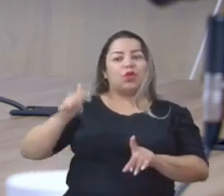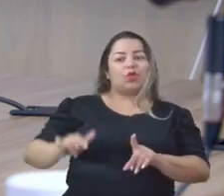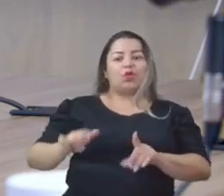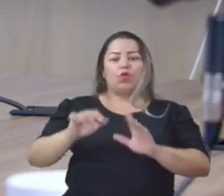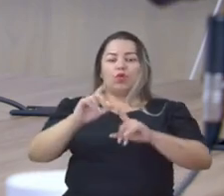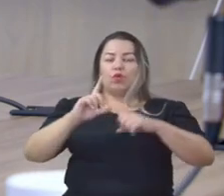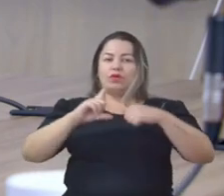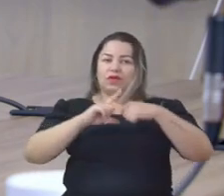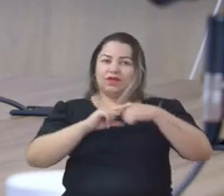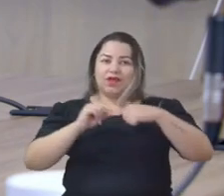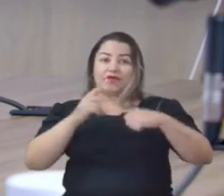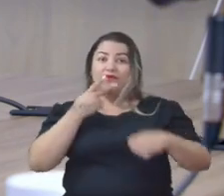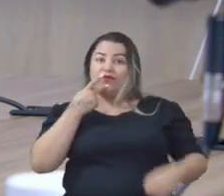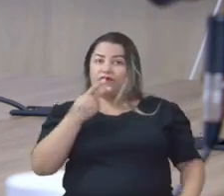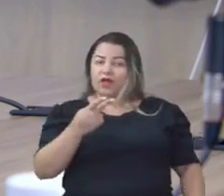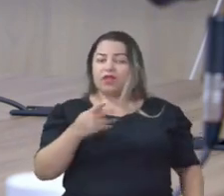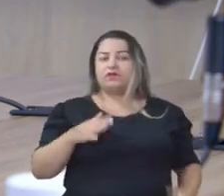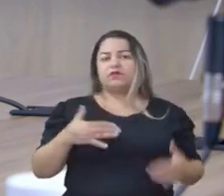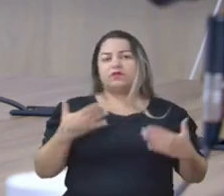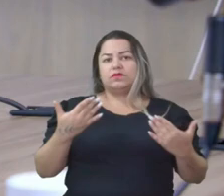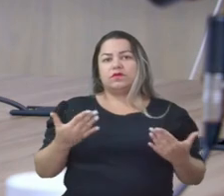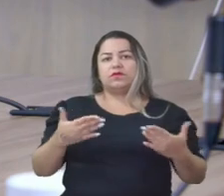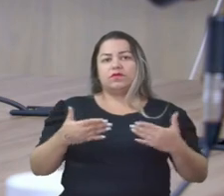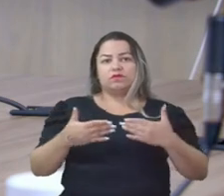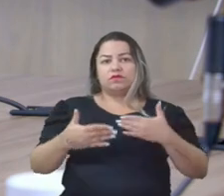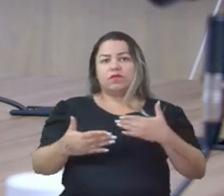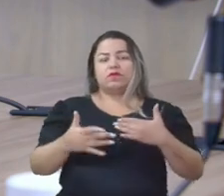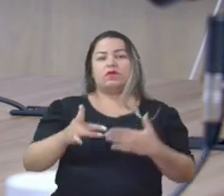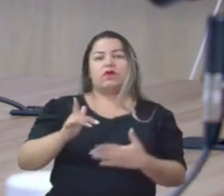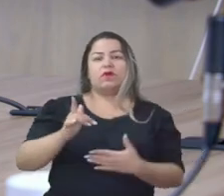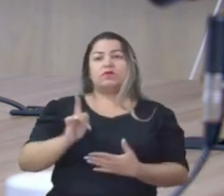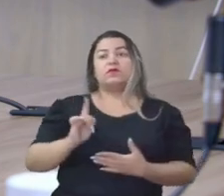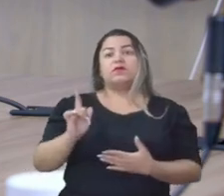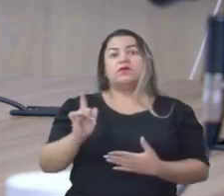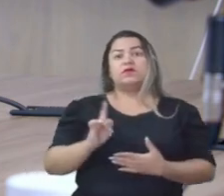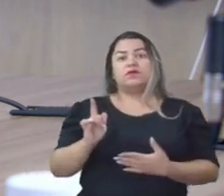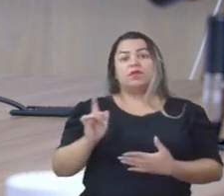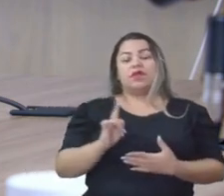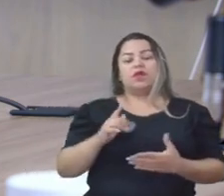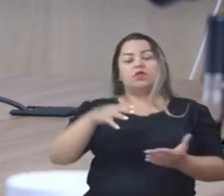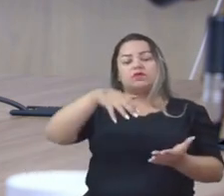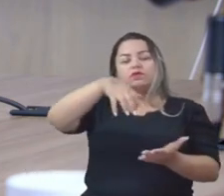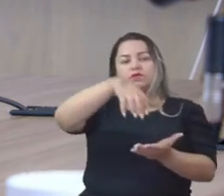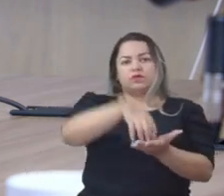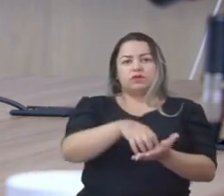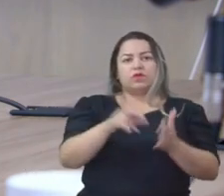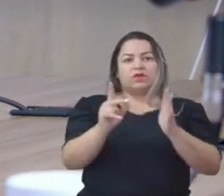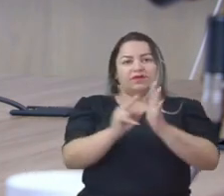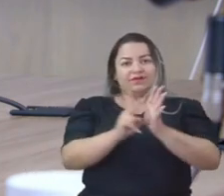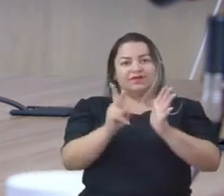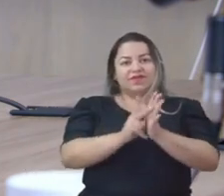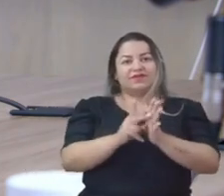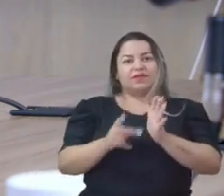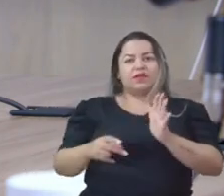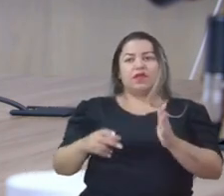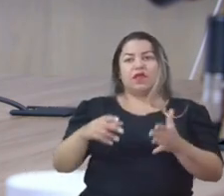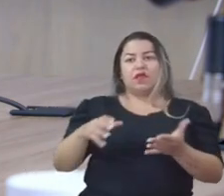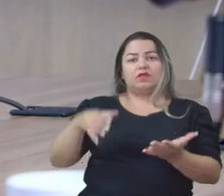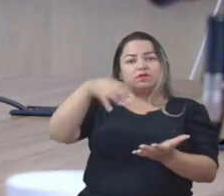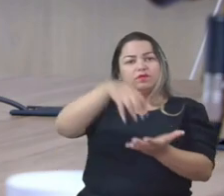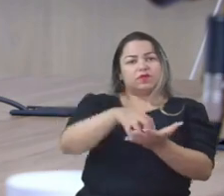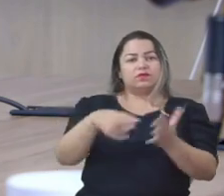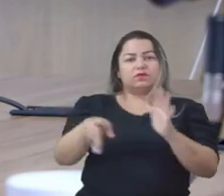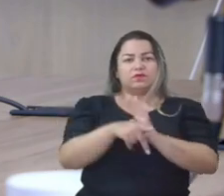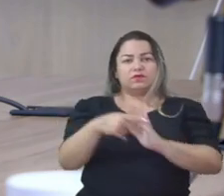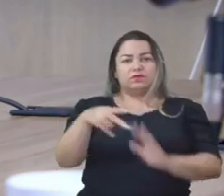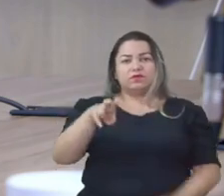artigos diz. Então, nesse período também foi definido que todos os territórios indígenas deveriam ser demarcados em um período, se eu não me engano,